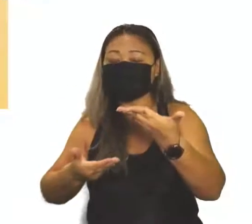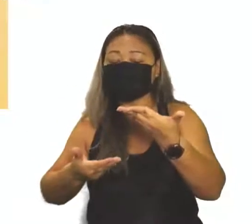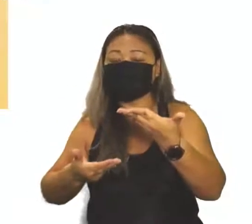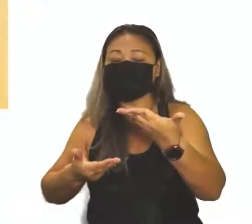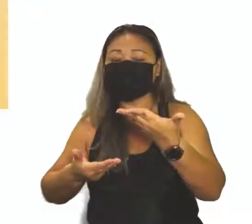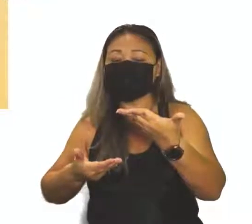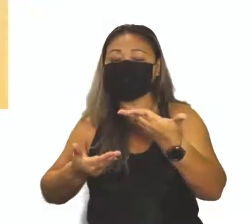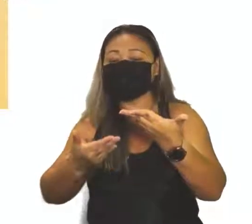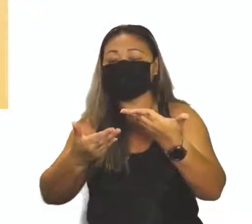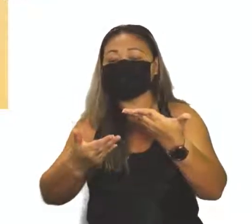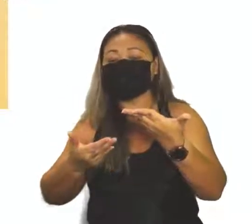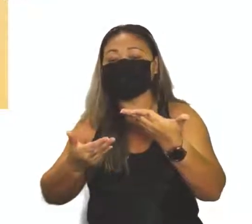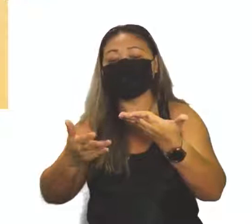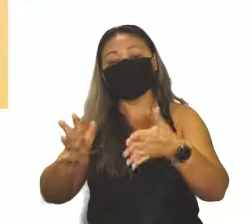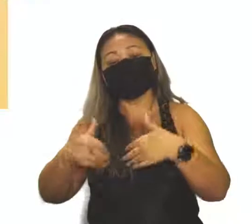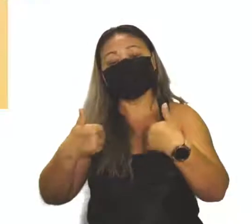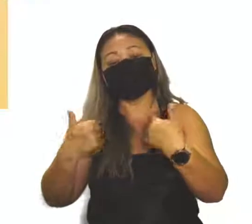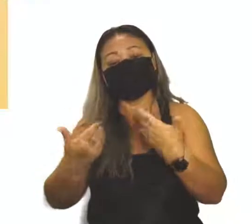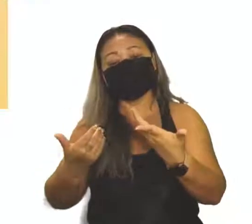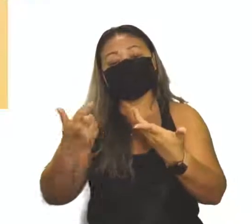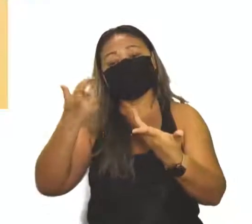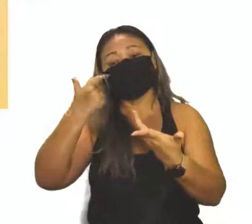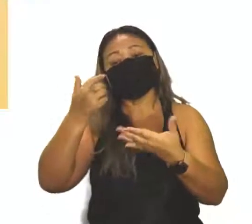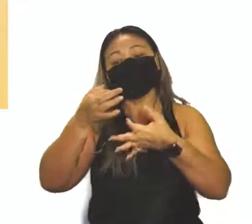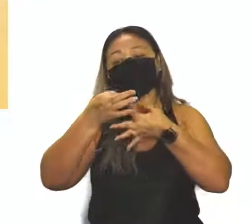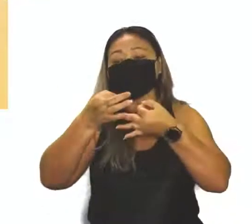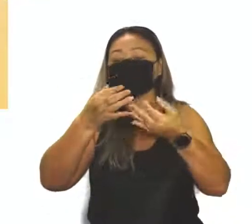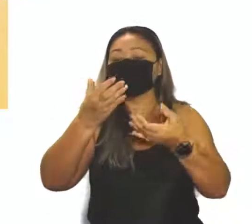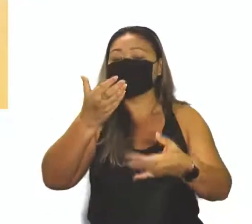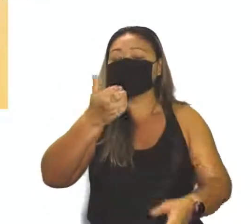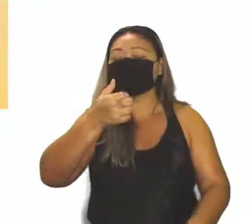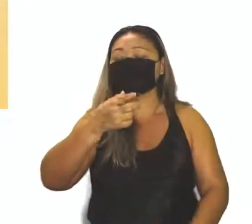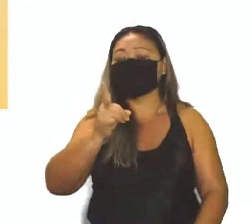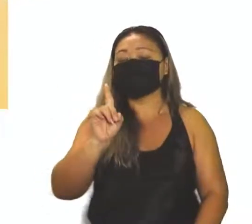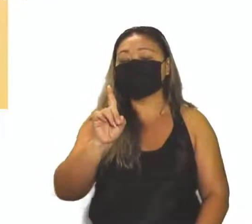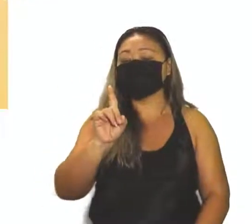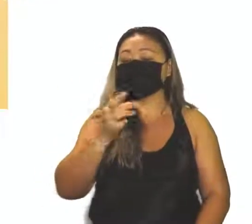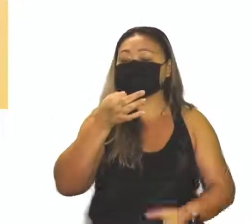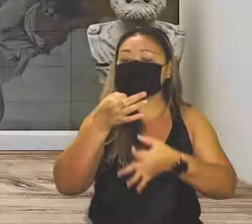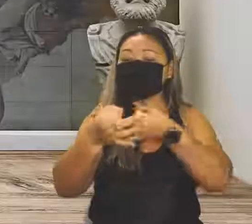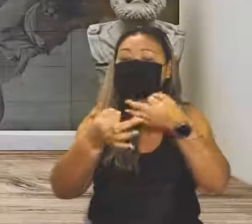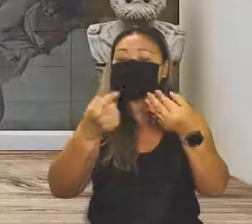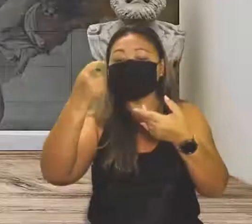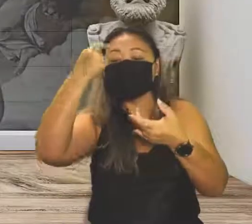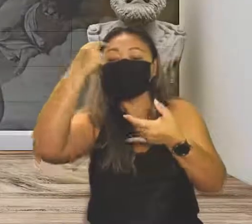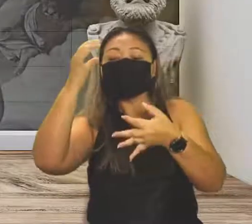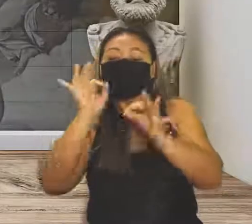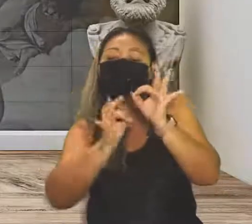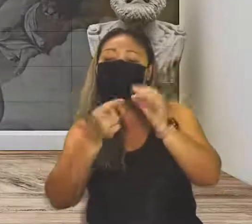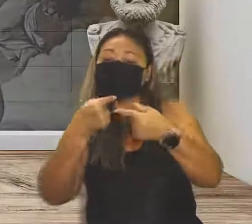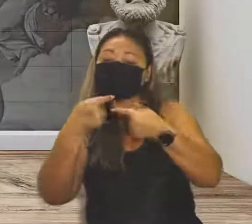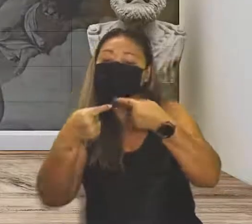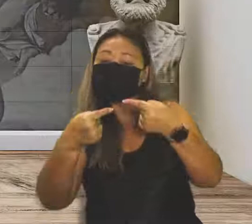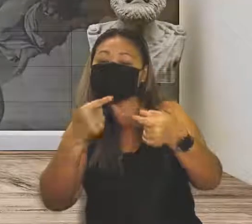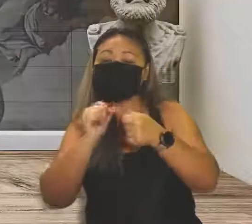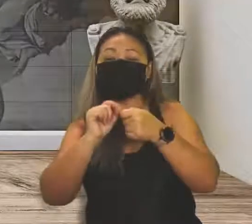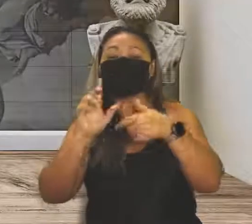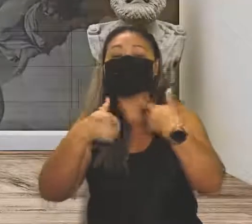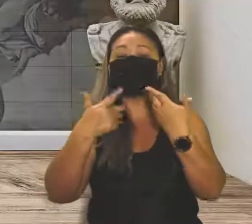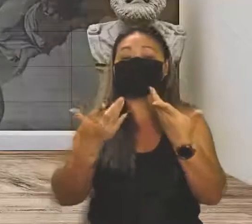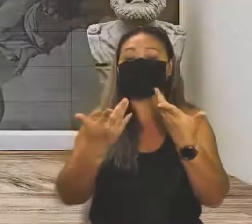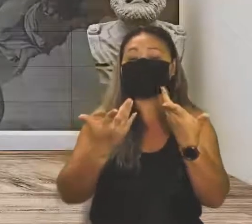pelo diálogo. E uma reflexão crítica. Viu aí a distinção entre os dois? Né? O